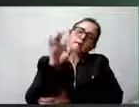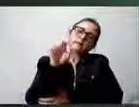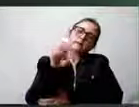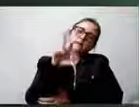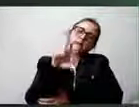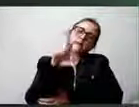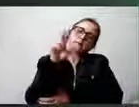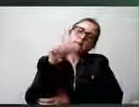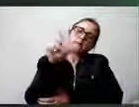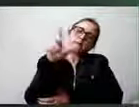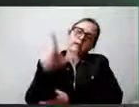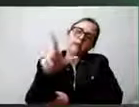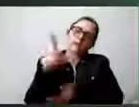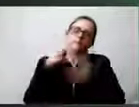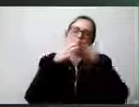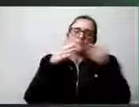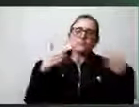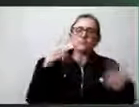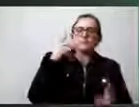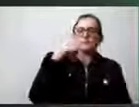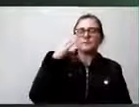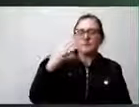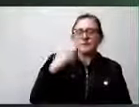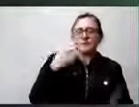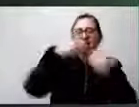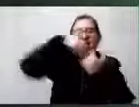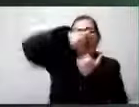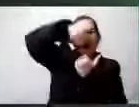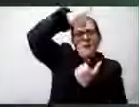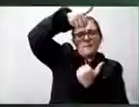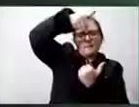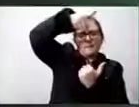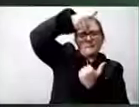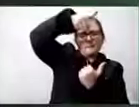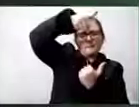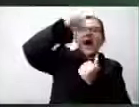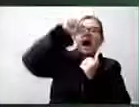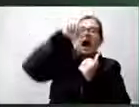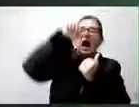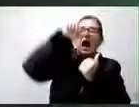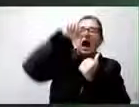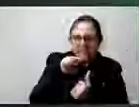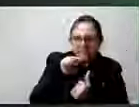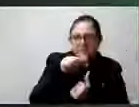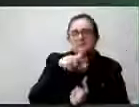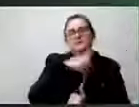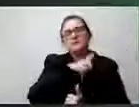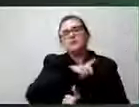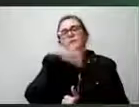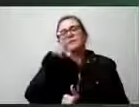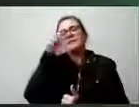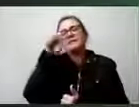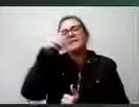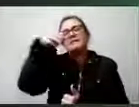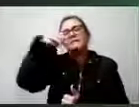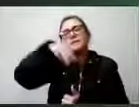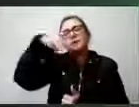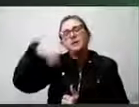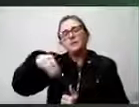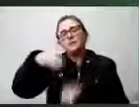E aqui pedimos ao paciente, então, que abra a boca e que morda para termos 10 milímetros de abertura para